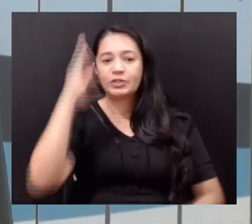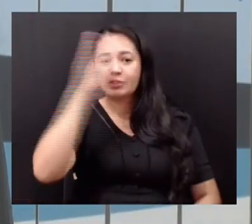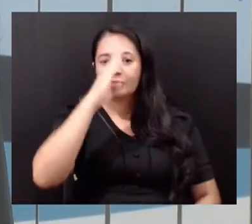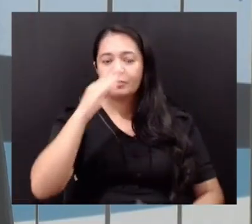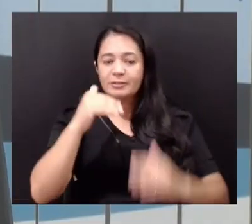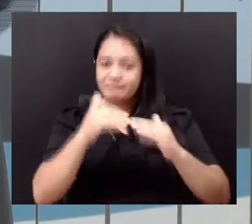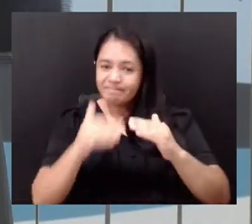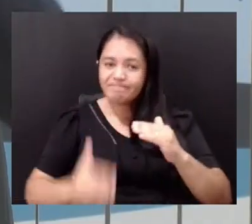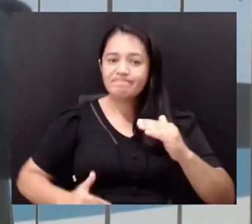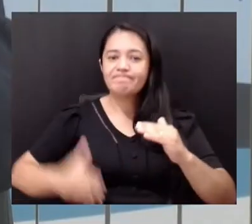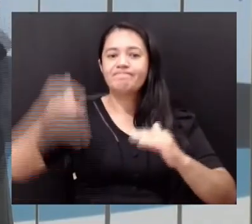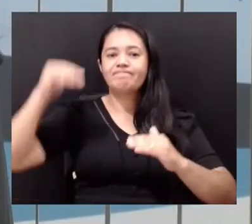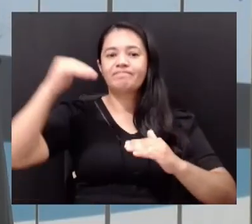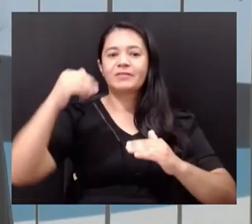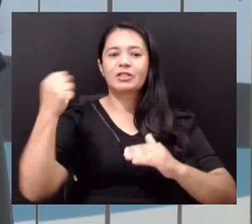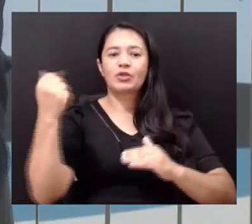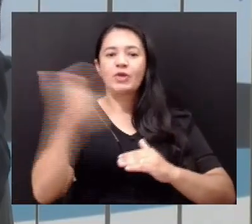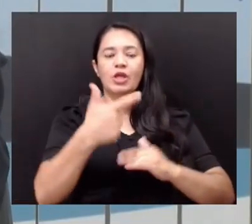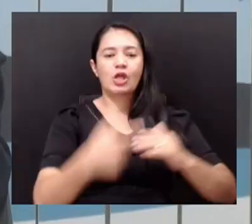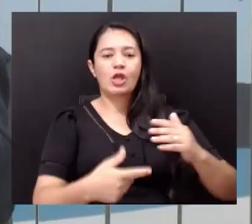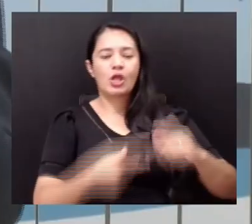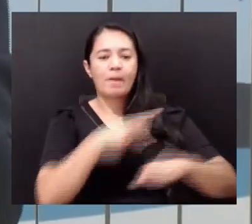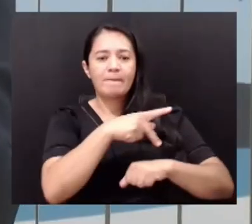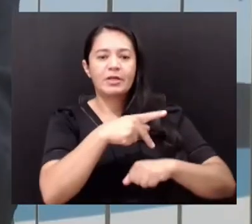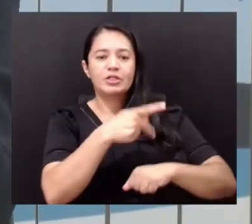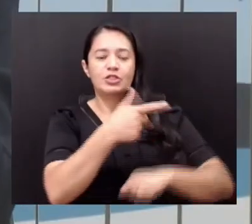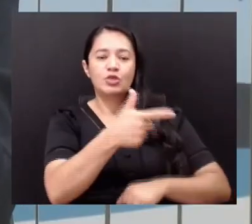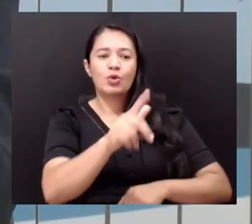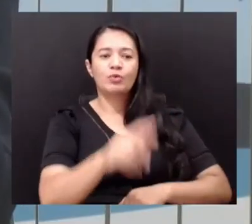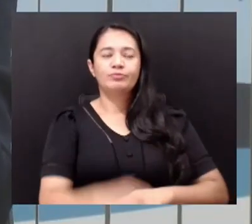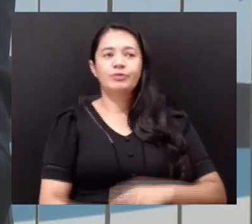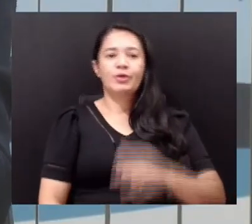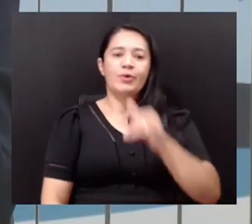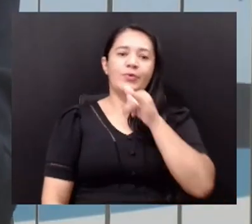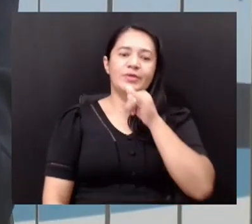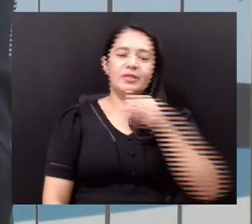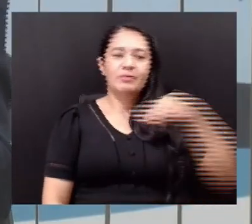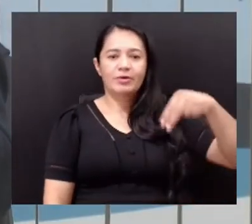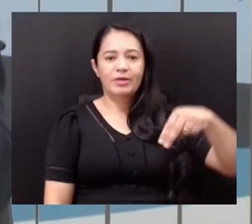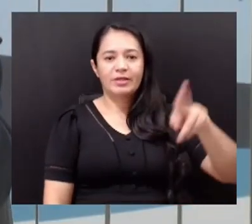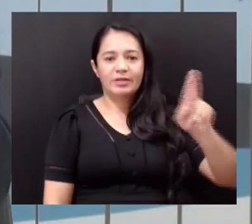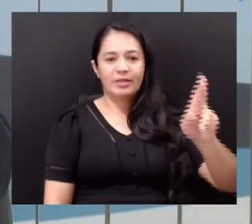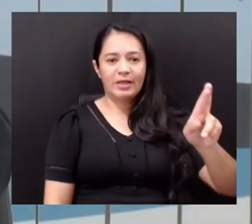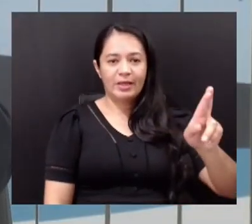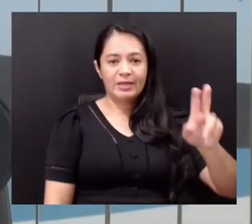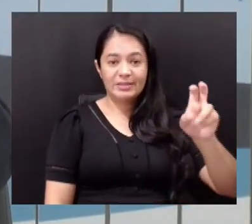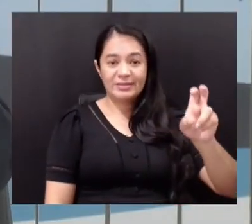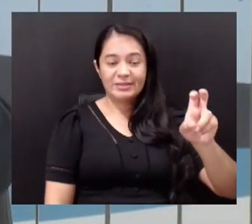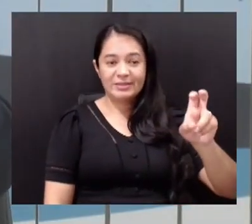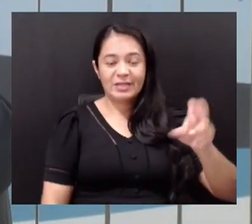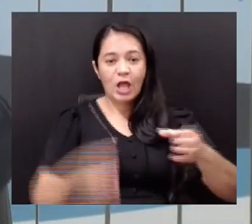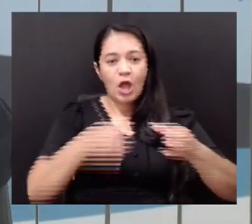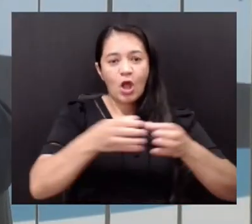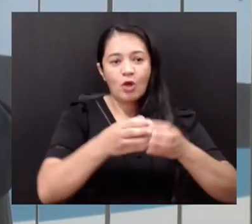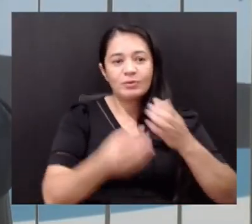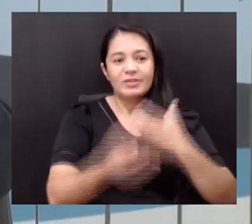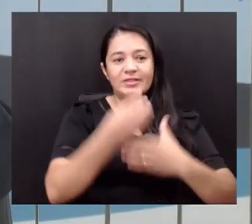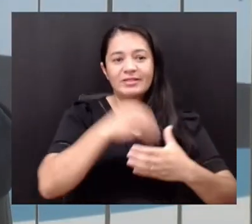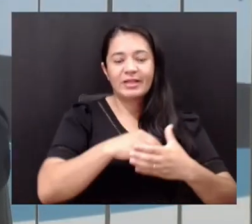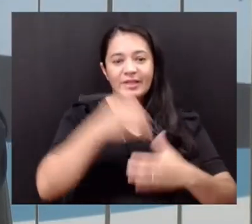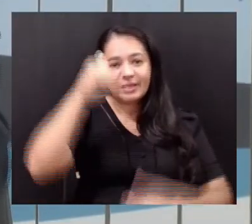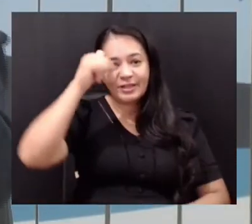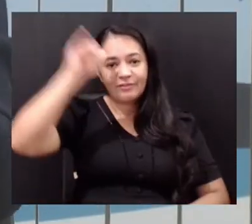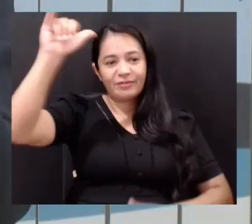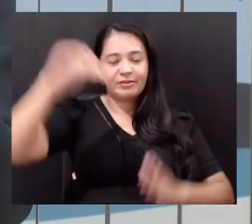exemplo, você tem a norma NR5, que fala da CIPA, da Comissão Interna de Prevenção de Acidentes, que é tão